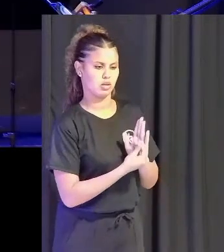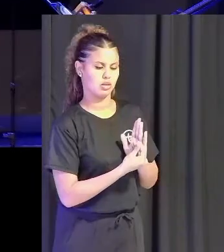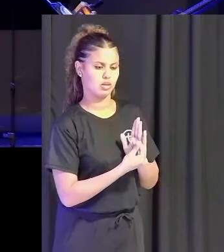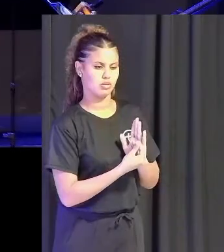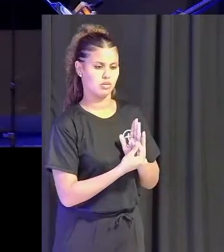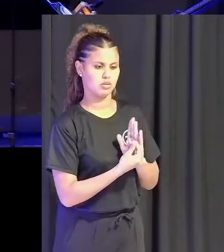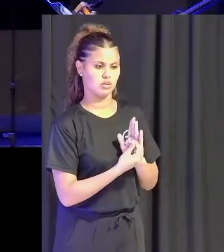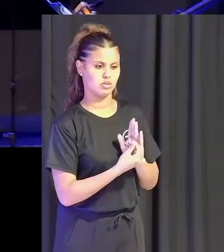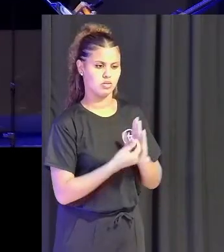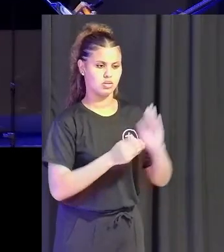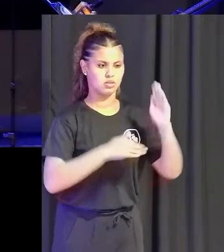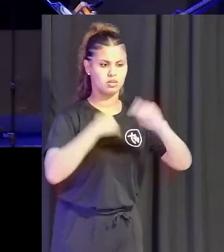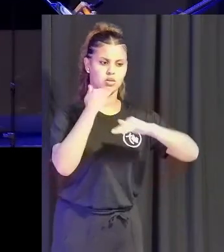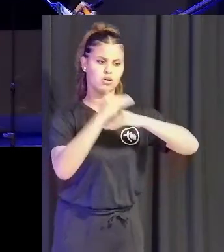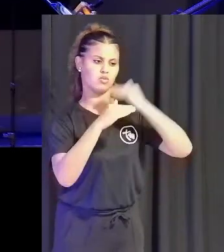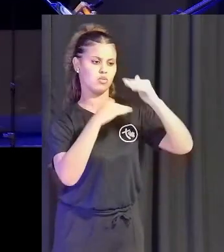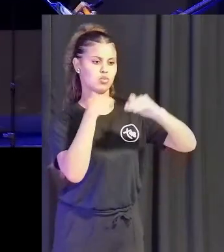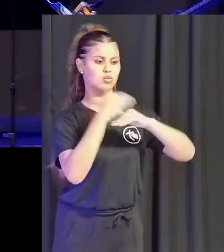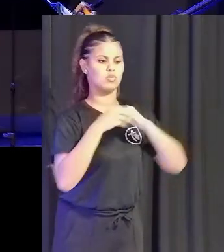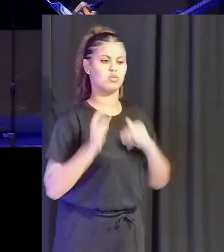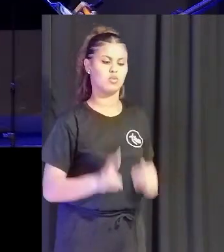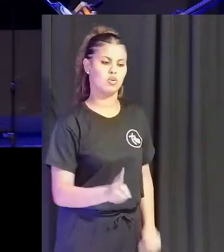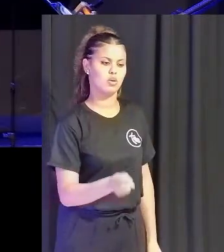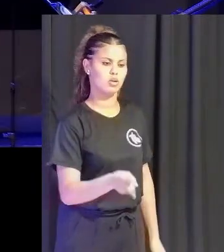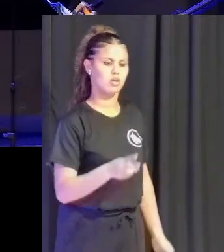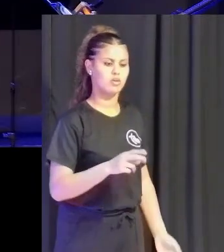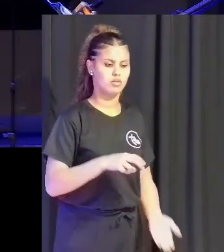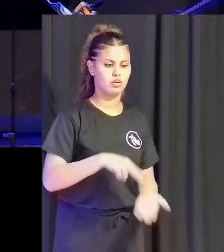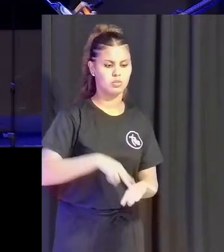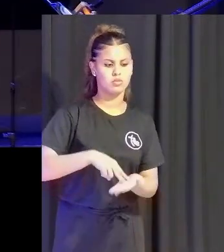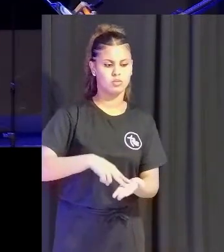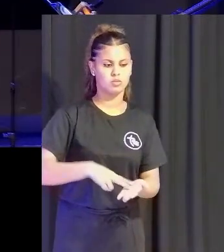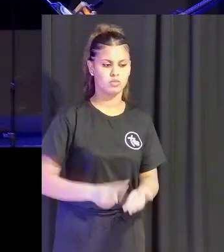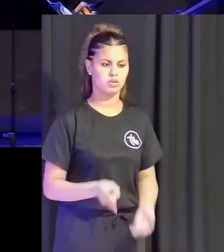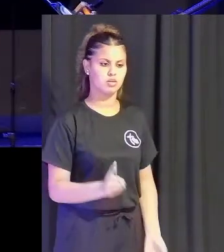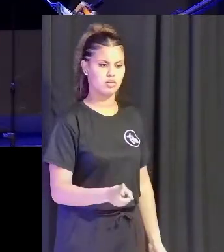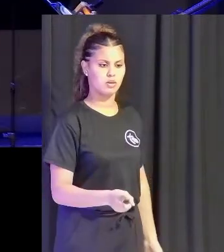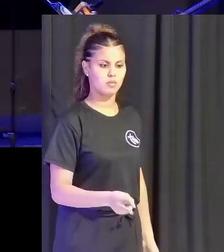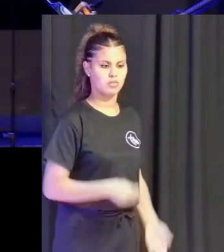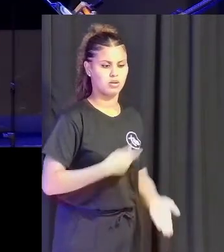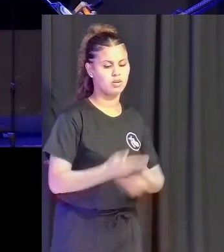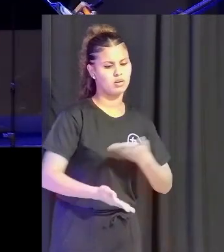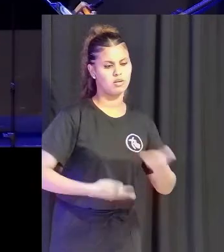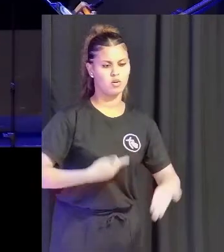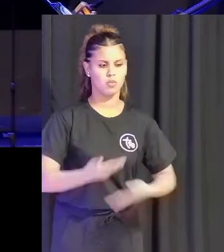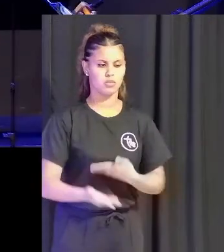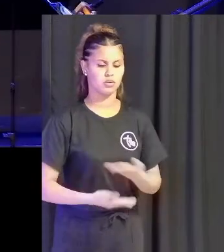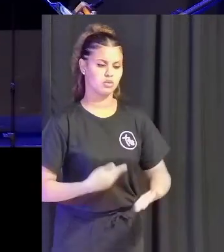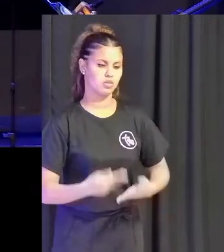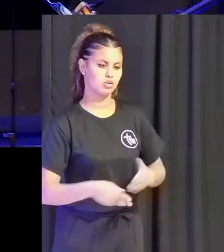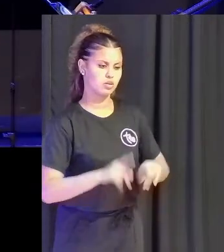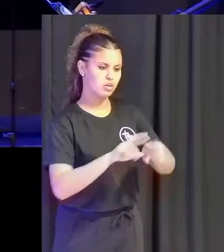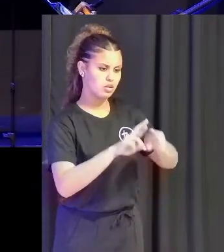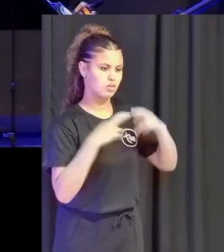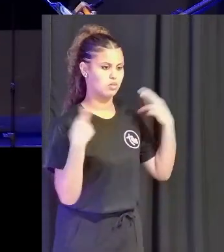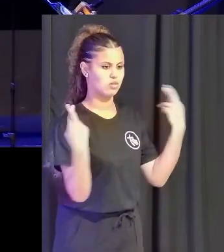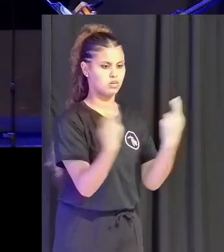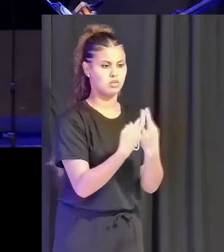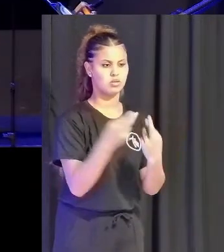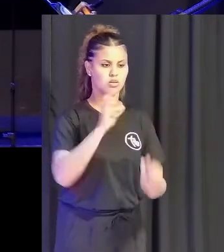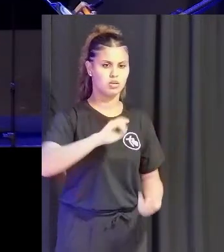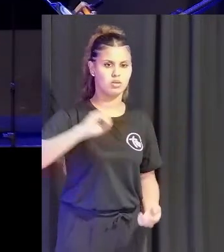São Leopoldo. Continuem firmes no Senhor, continuem expandindo o reino de Deus nesta região por meio desta igreja. Que o